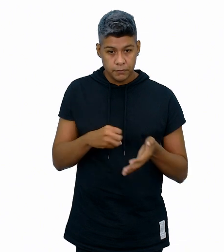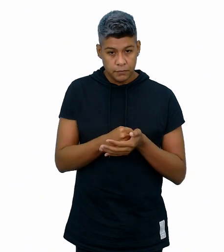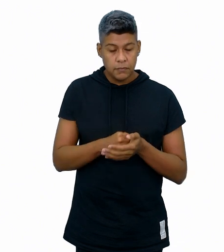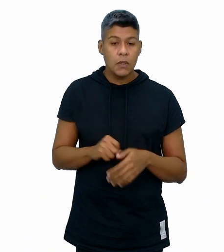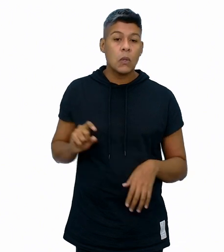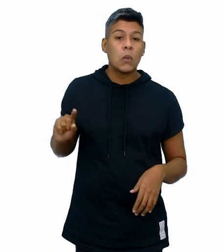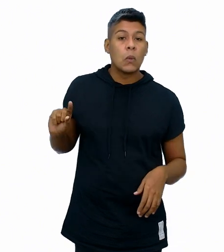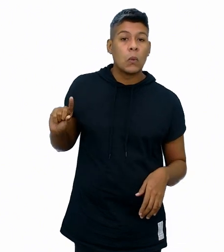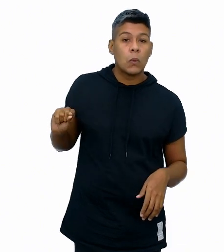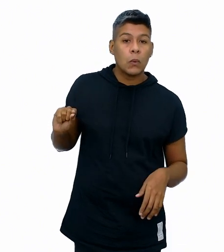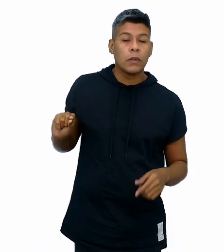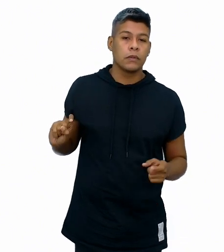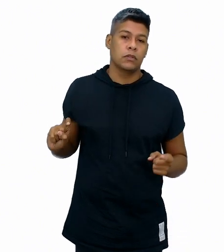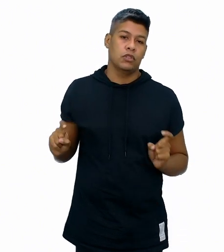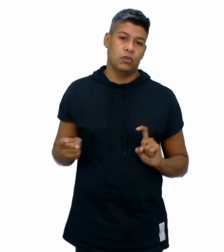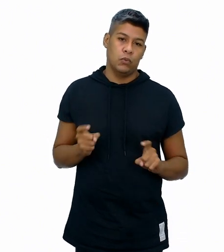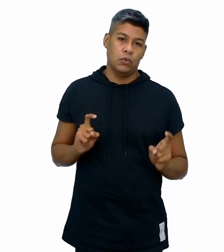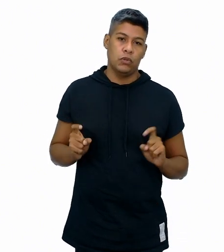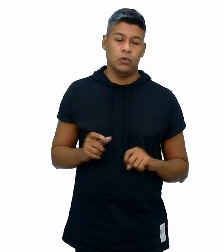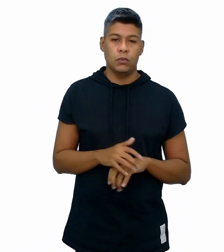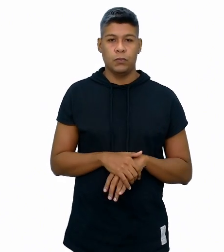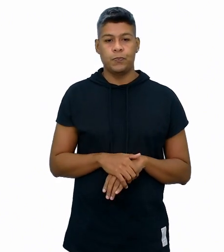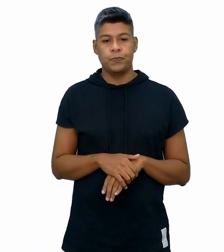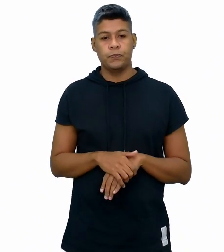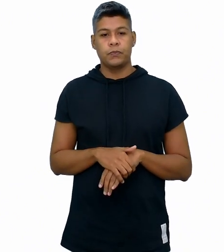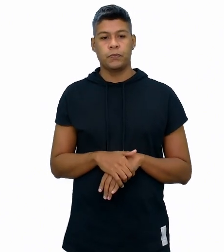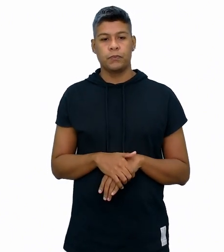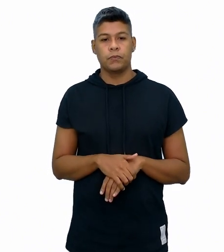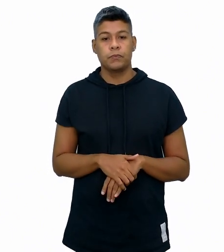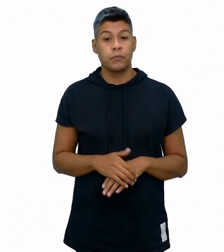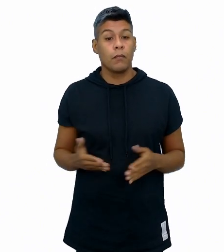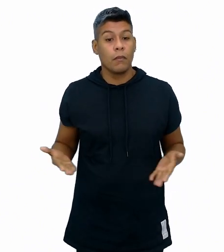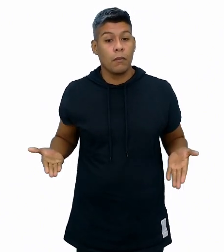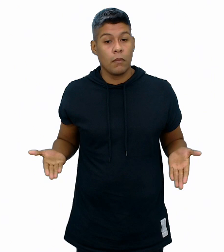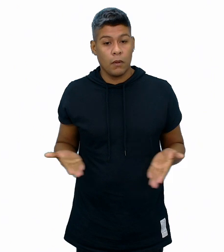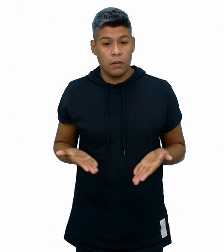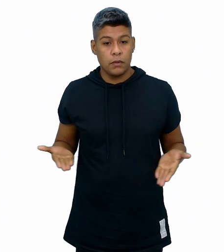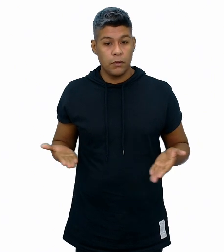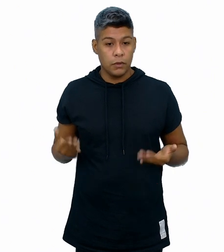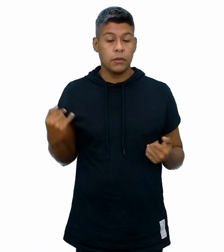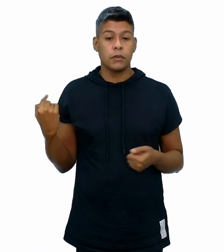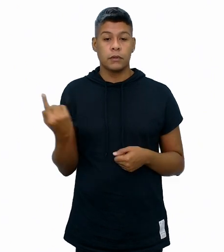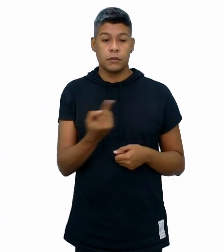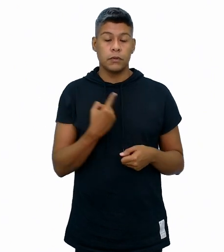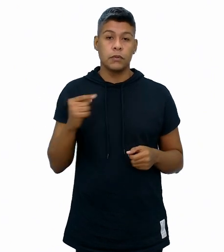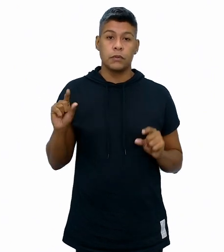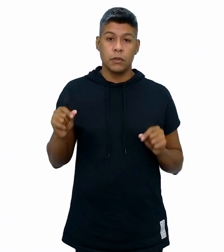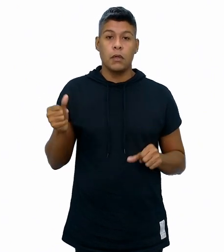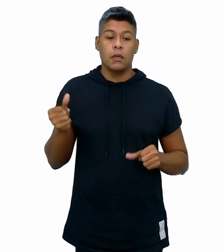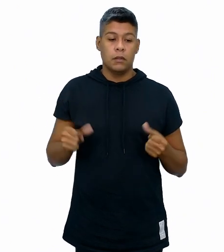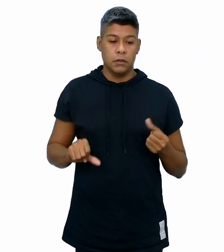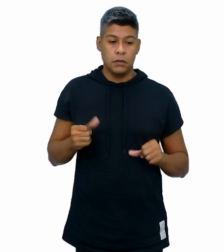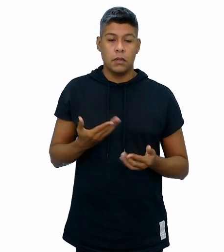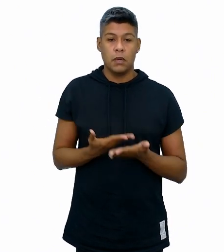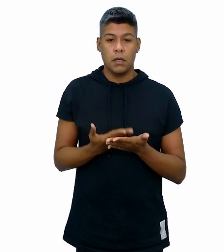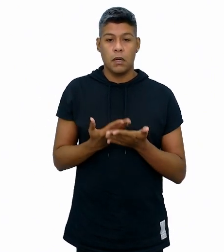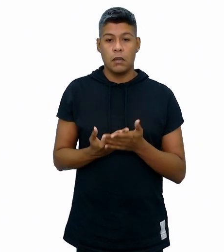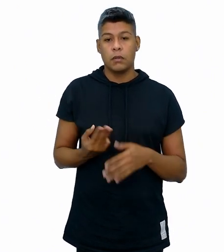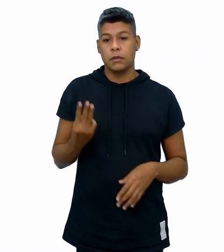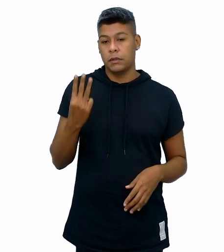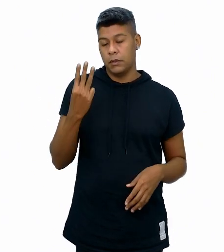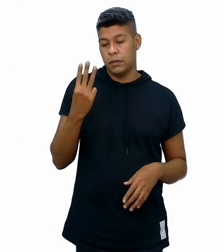que foi discutido. Bem, agora nós iremos analisar a aula